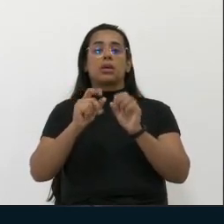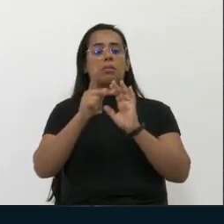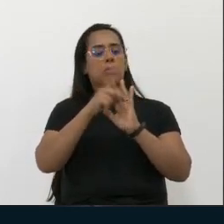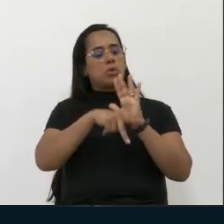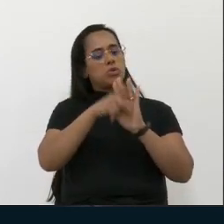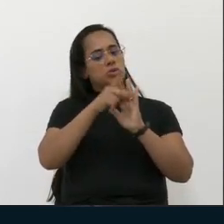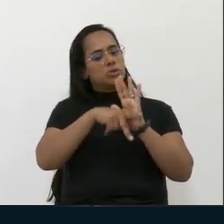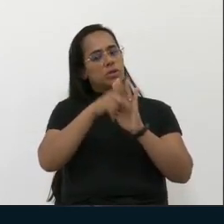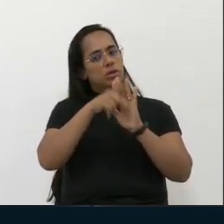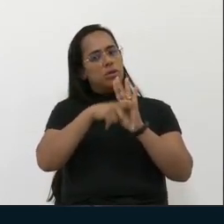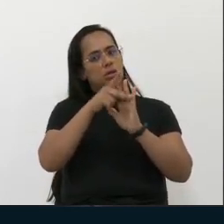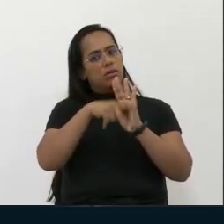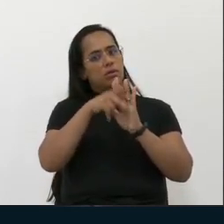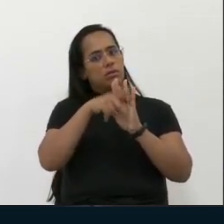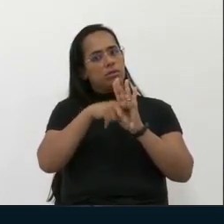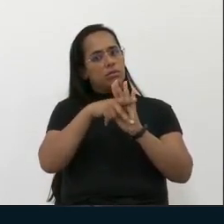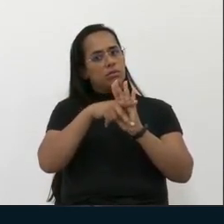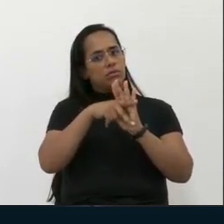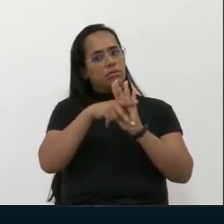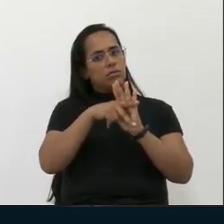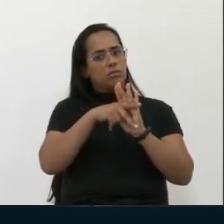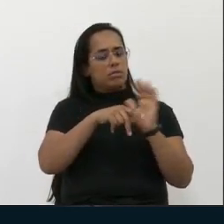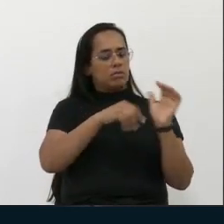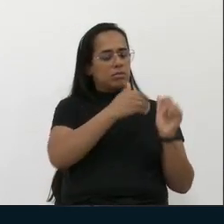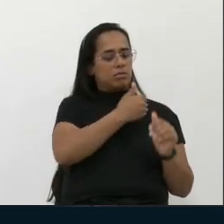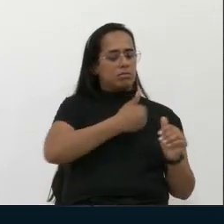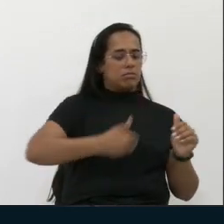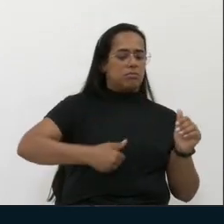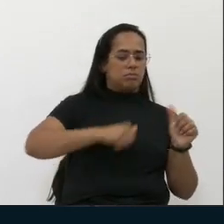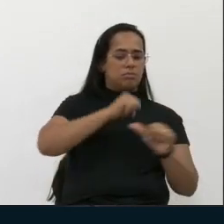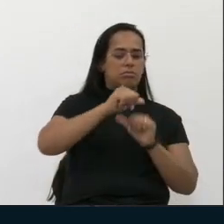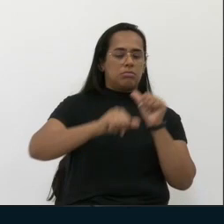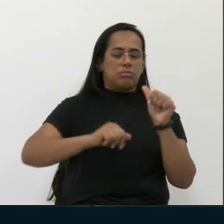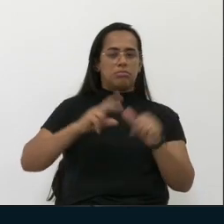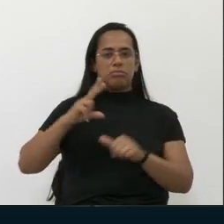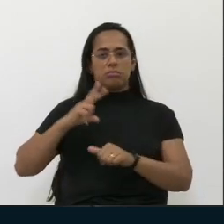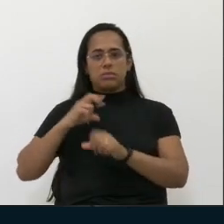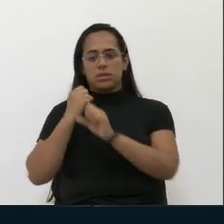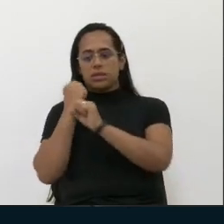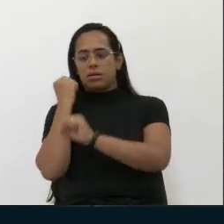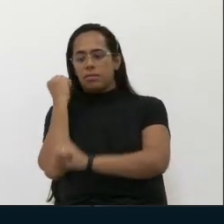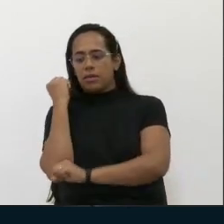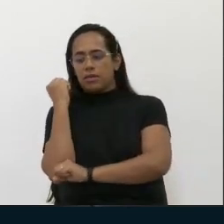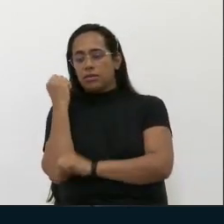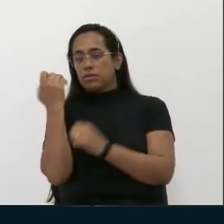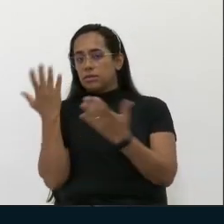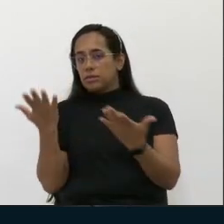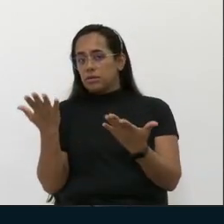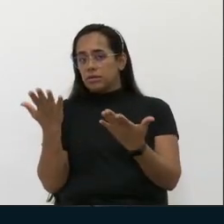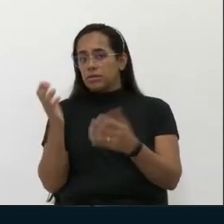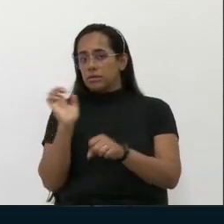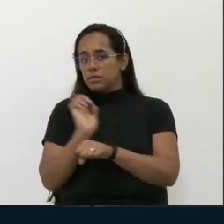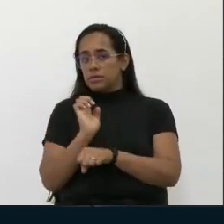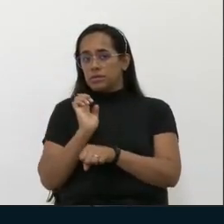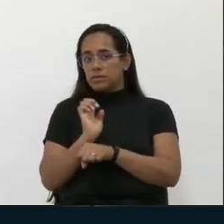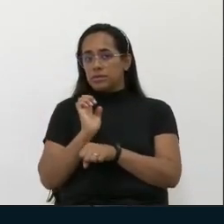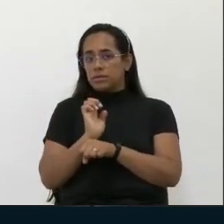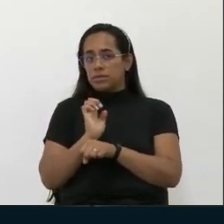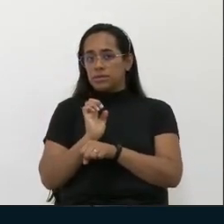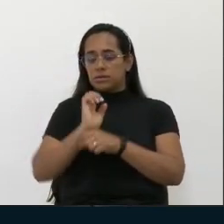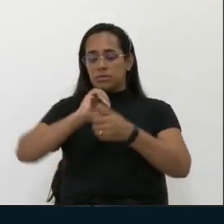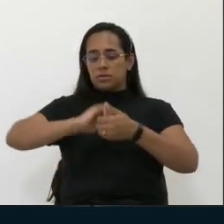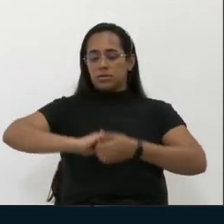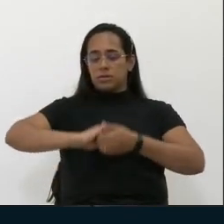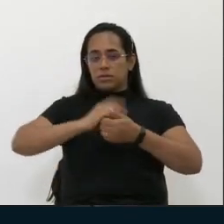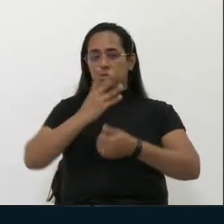quem gere a Sabesp, é o governo do Estado, em parceria com 48% da iniciativa privada.